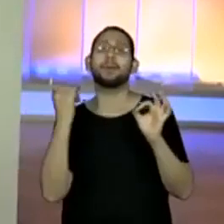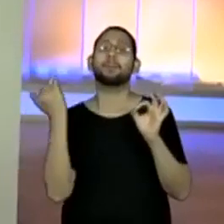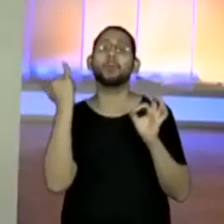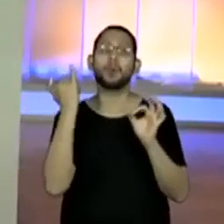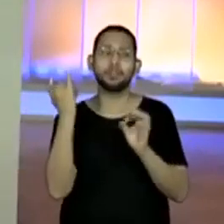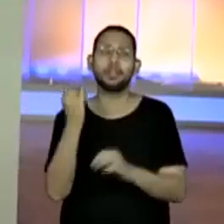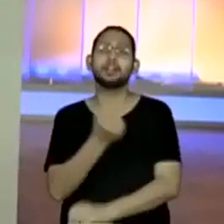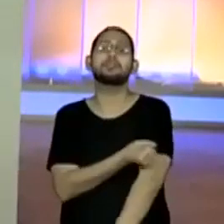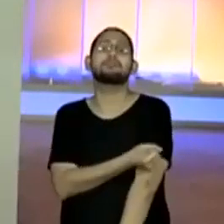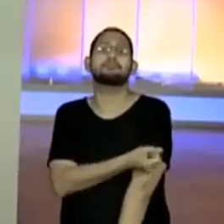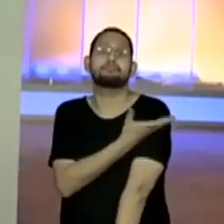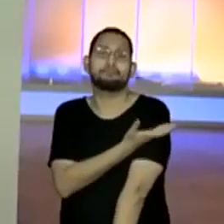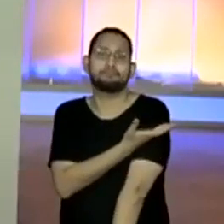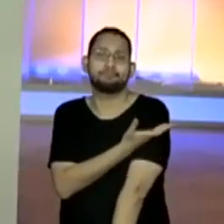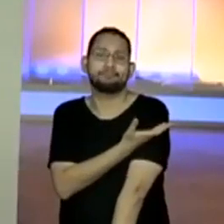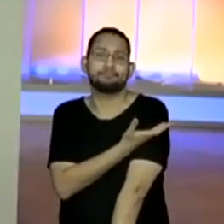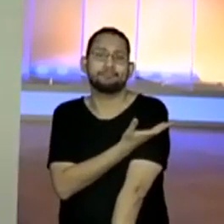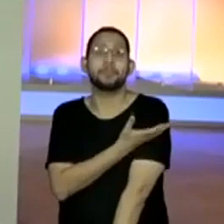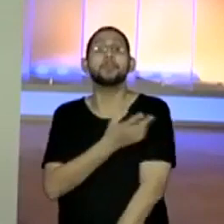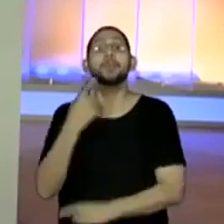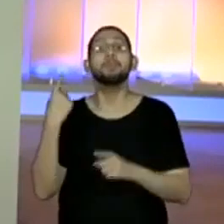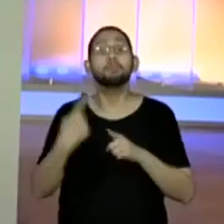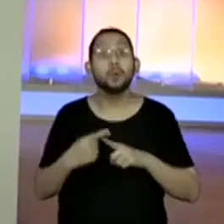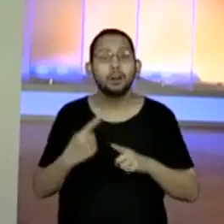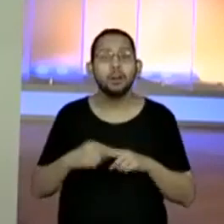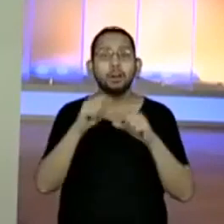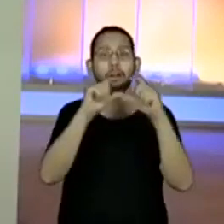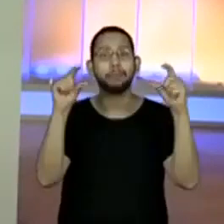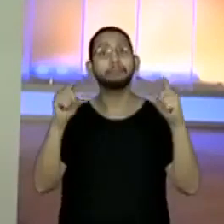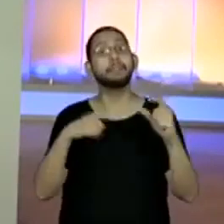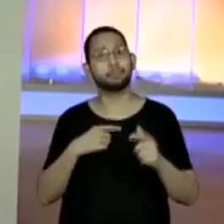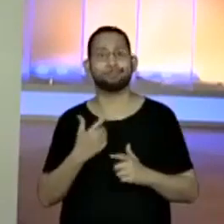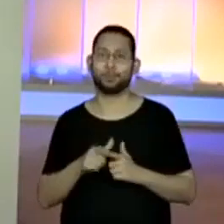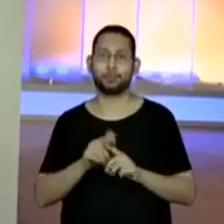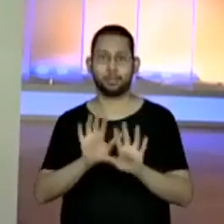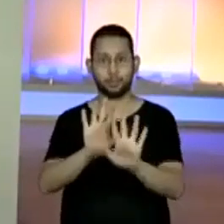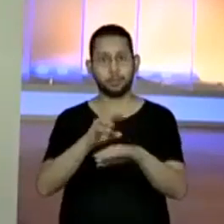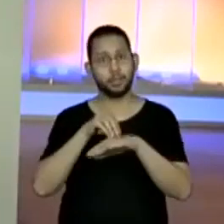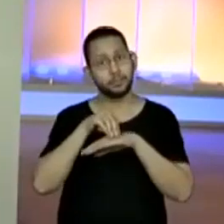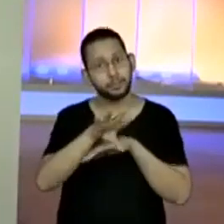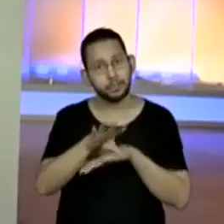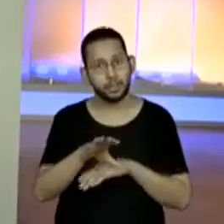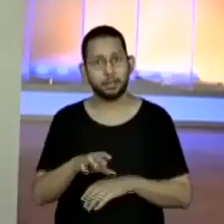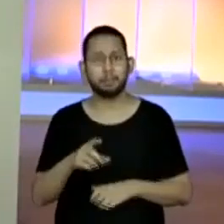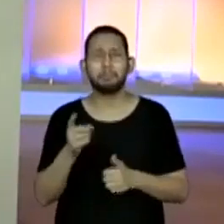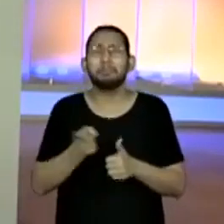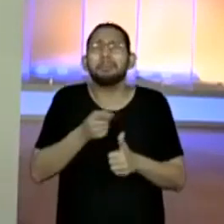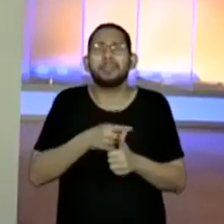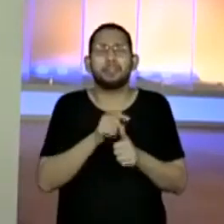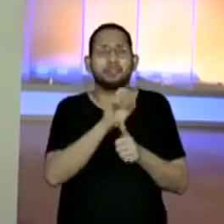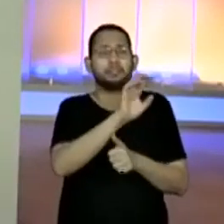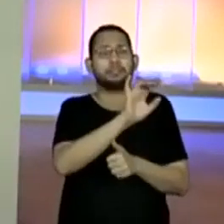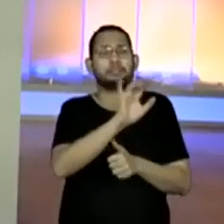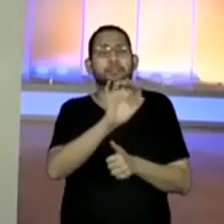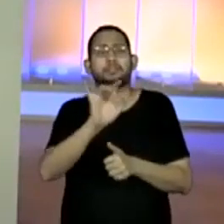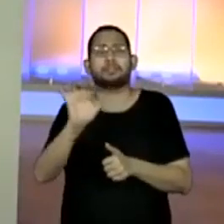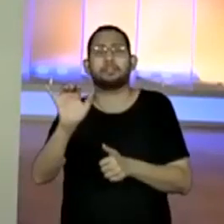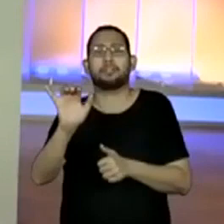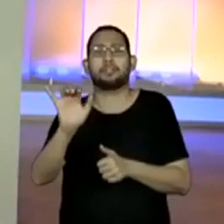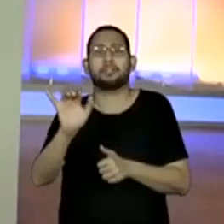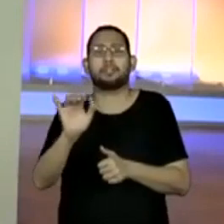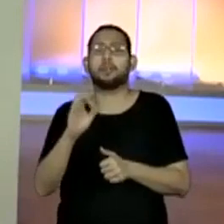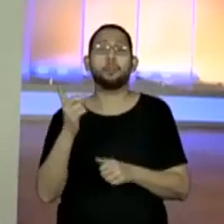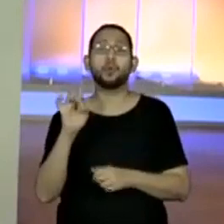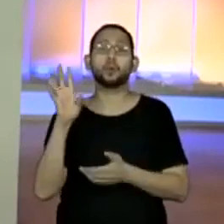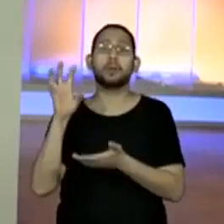SP, Educação Infantil e Anos Iniciais. Pois, qual que é o grande problema quando as pessoas começam a digitar isso? Galera, só digita Centro